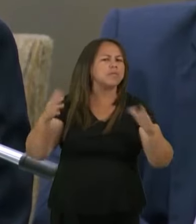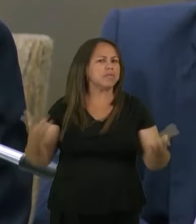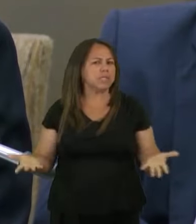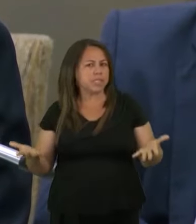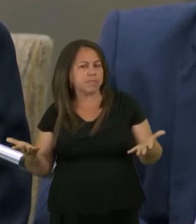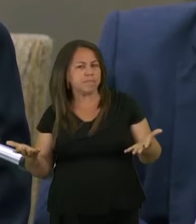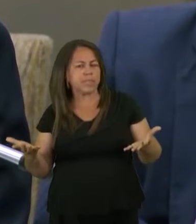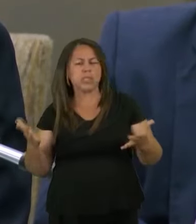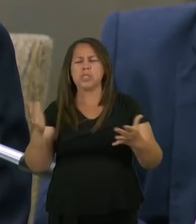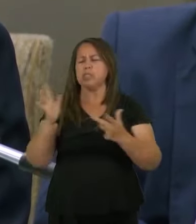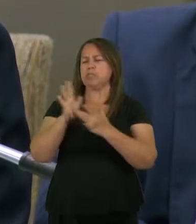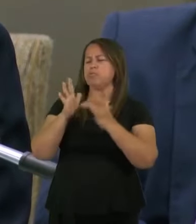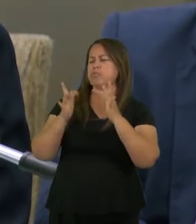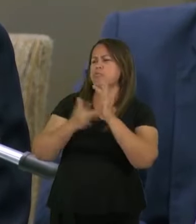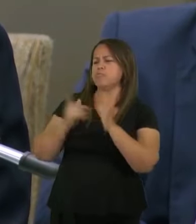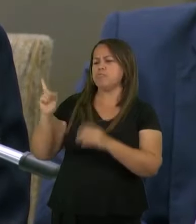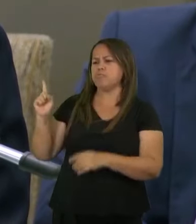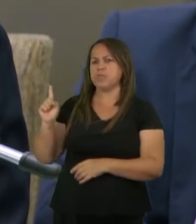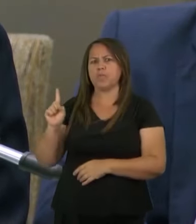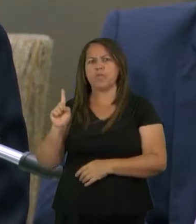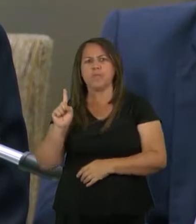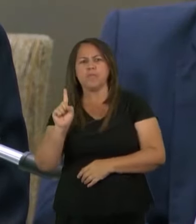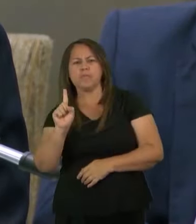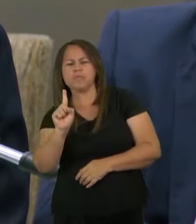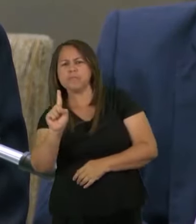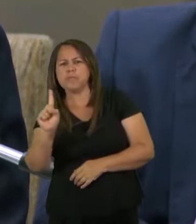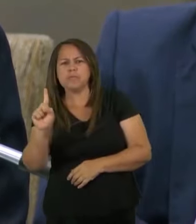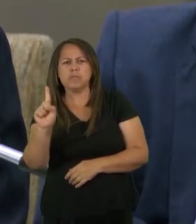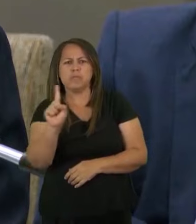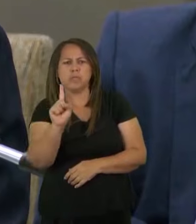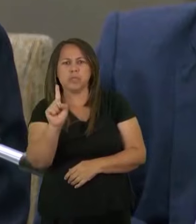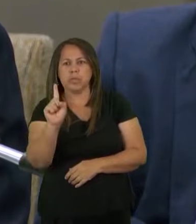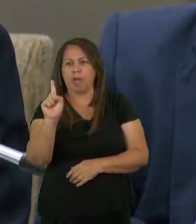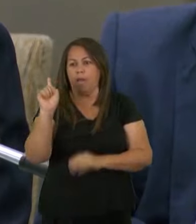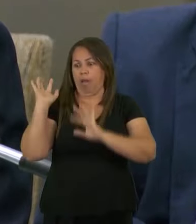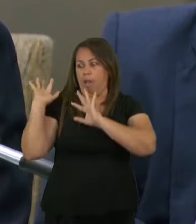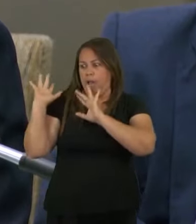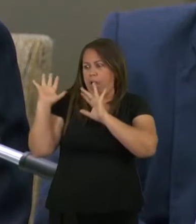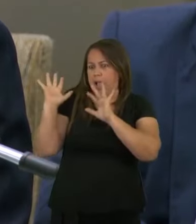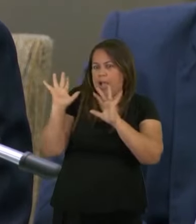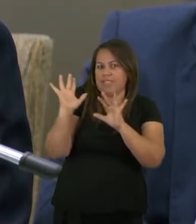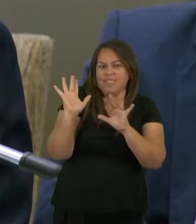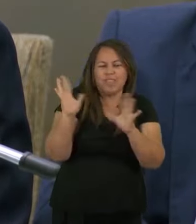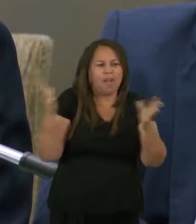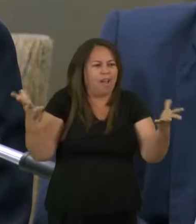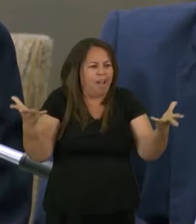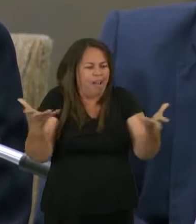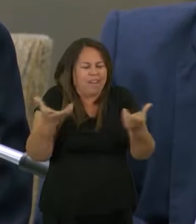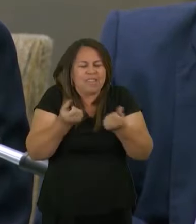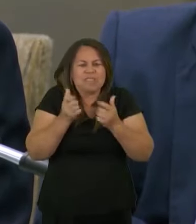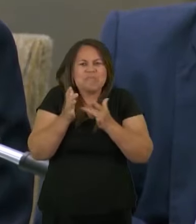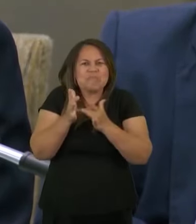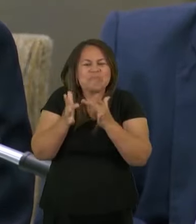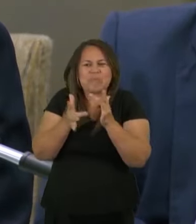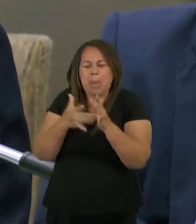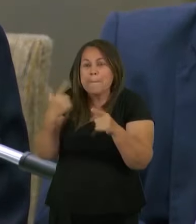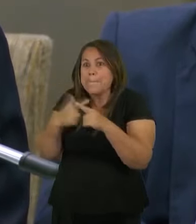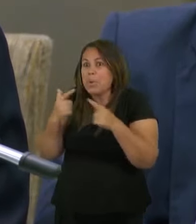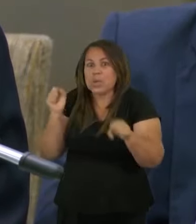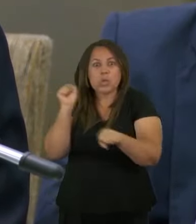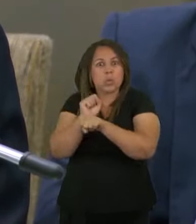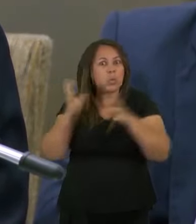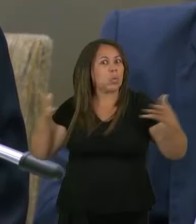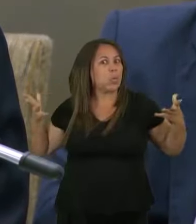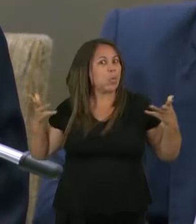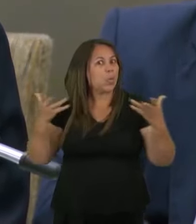quando voltou Jesus, a multidão o recebeu, porque todos o